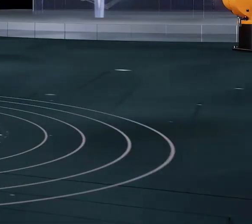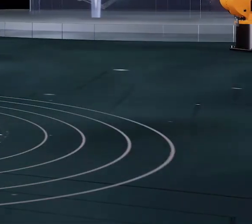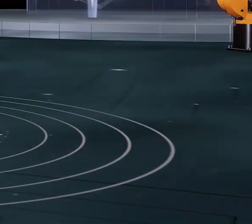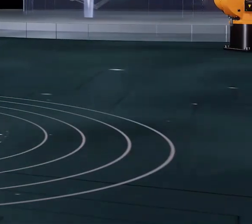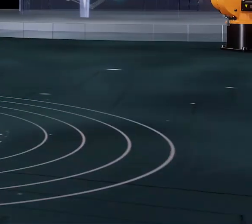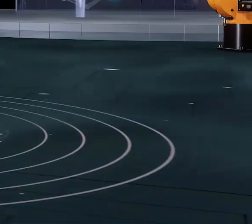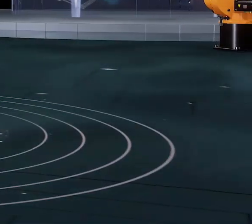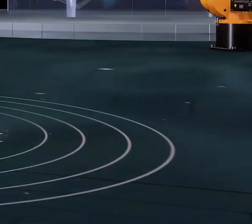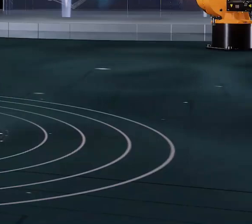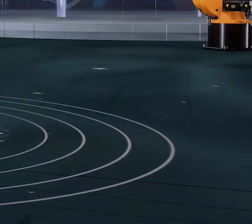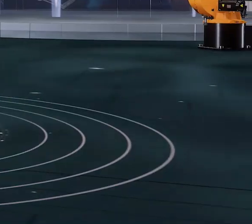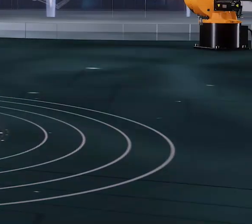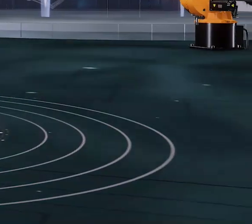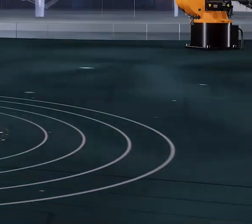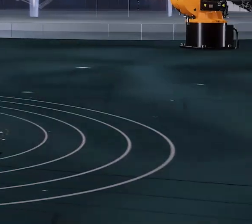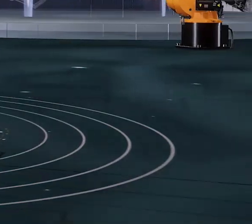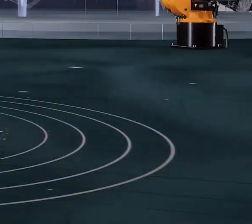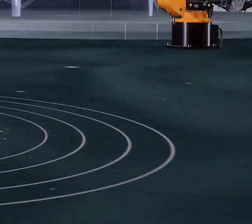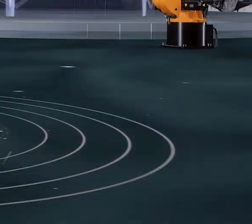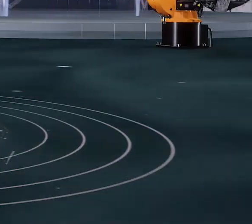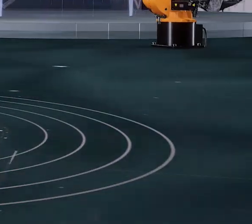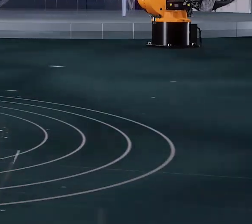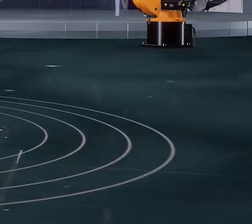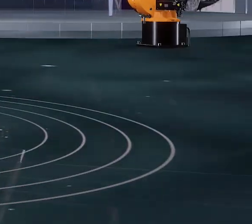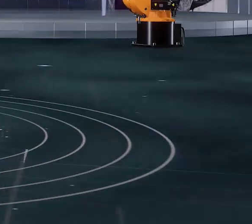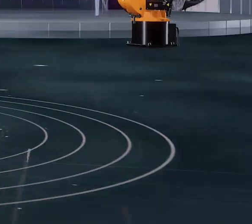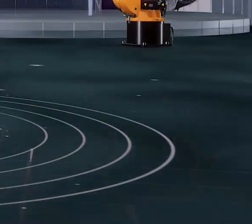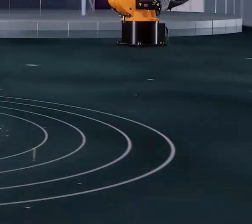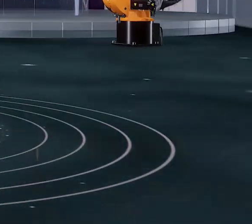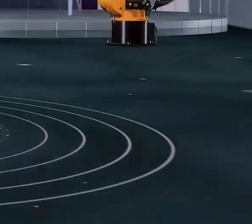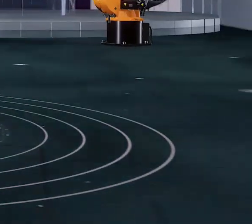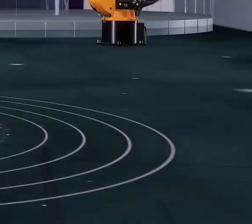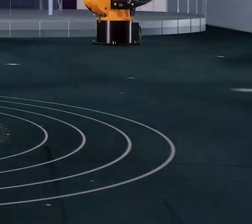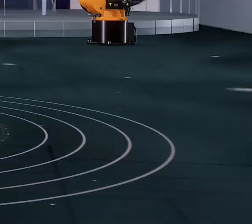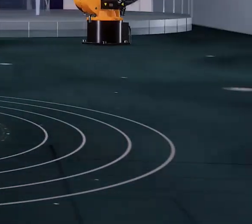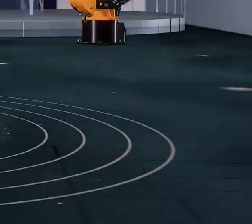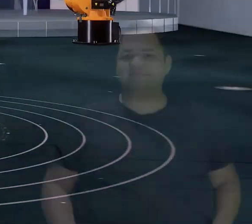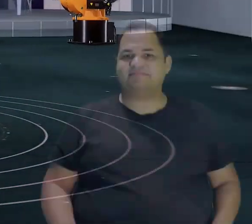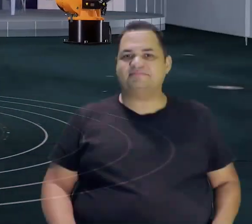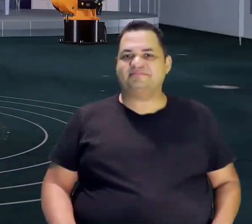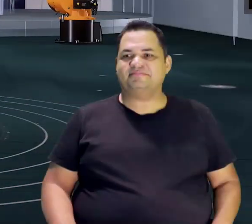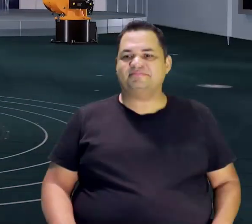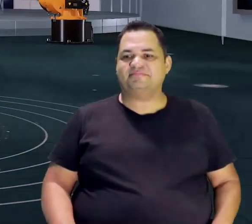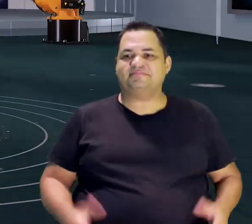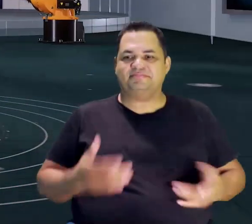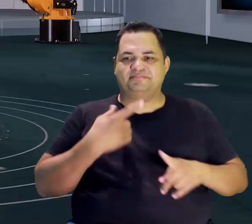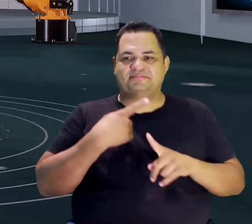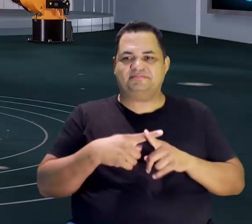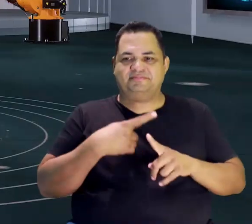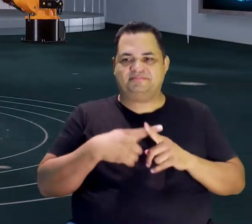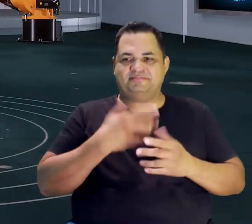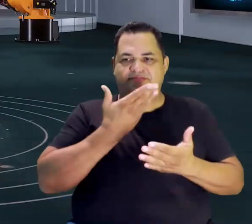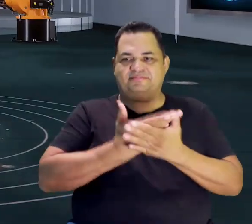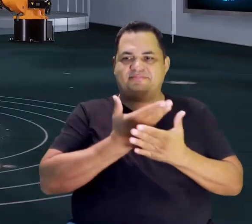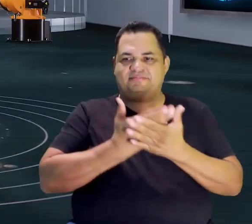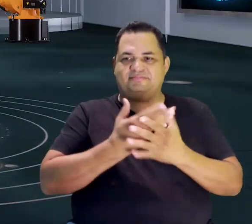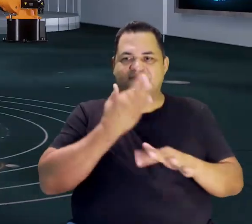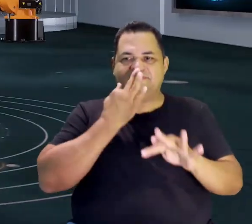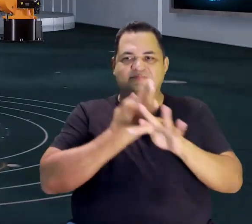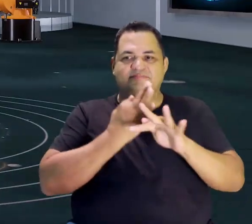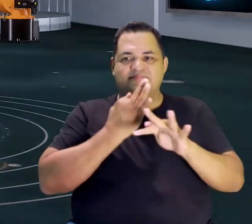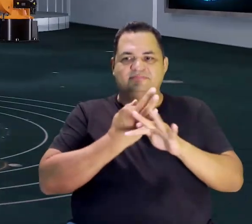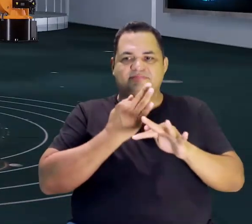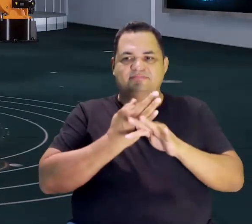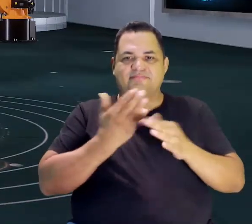Muito bem, galera. Agora estamos entrando na... Vamos dar uma força aí, né? Porque a nossa aula de física vai